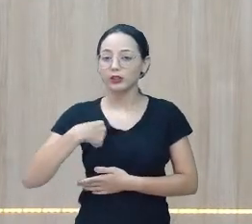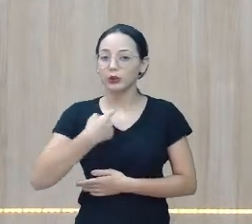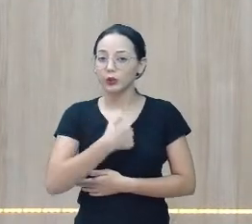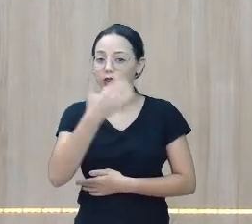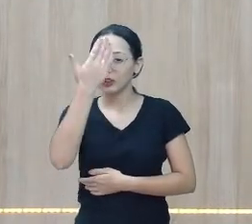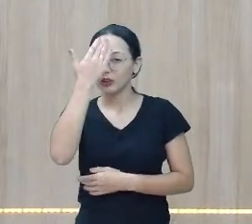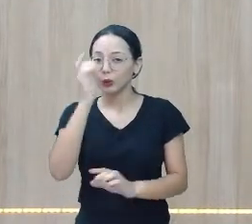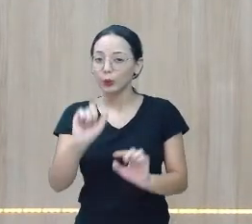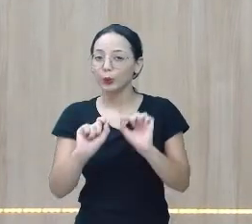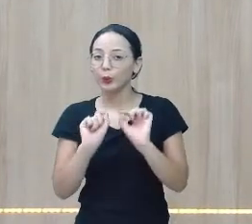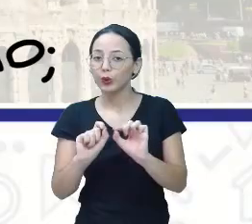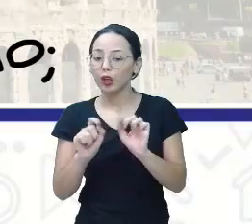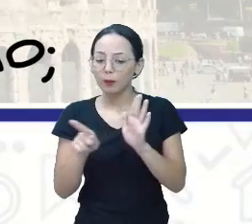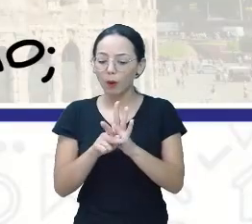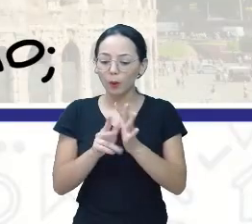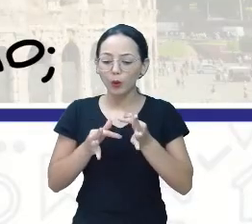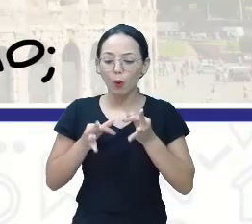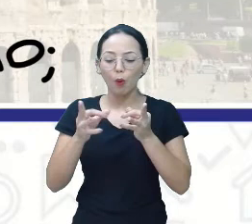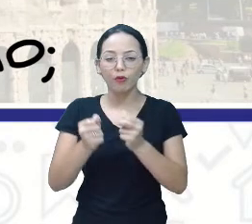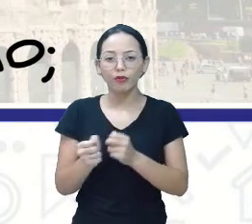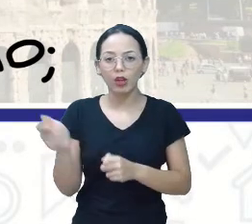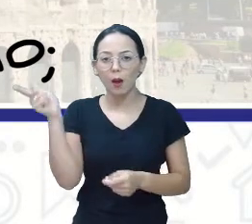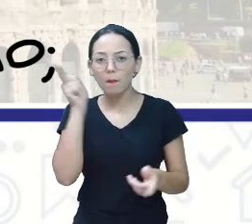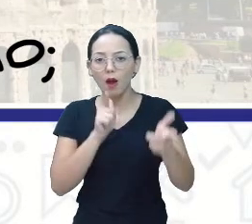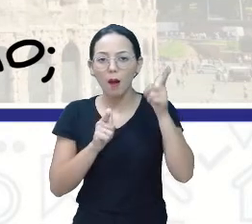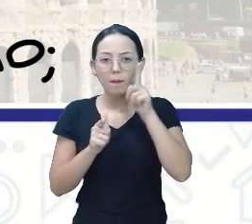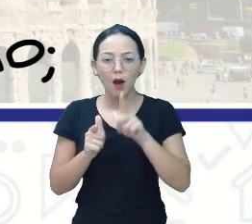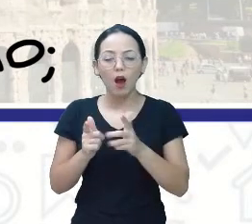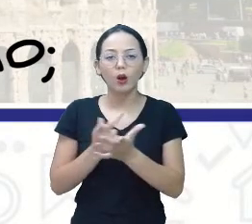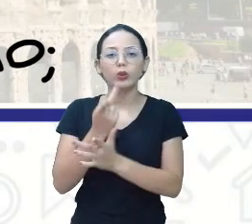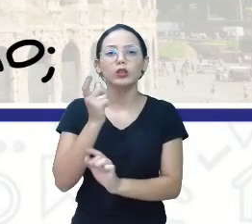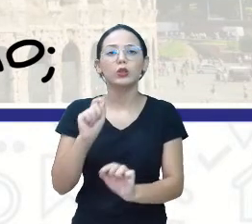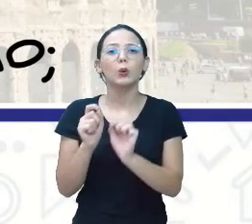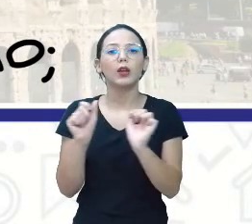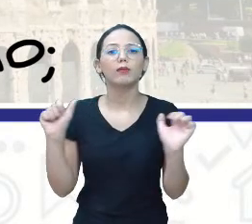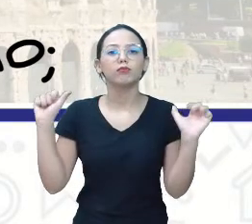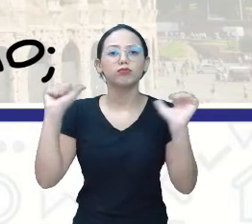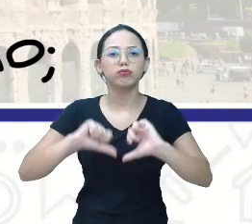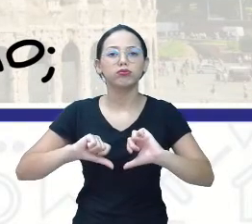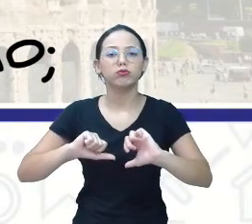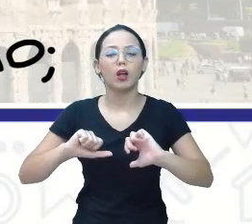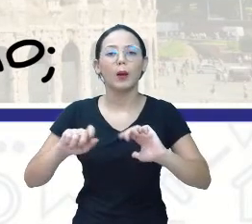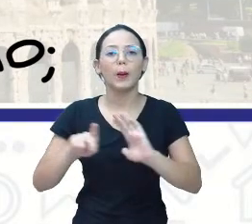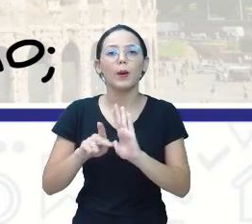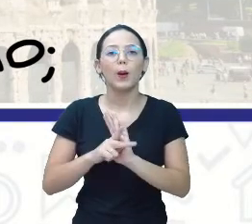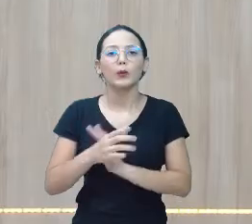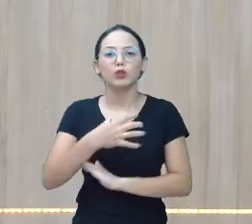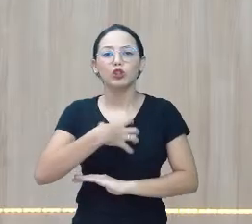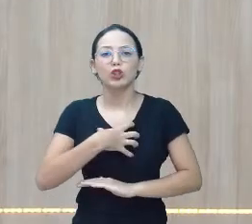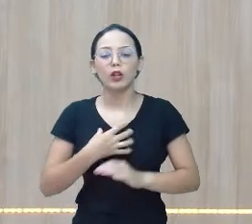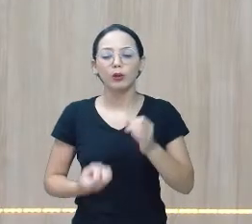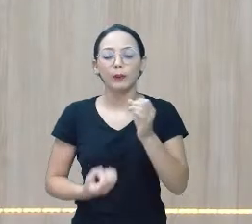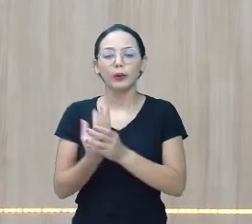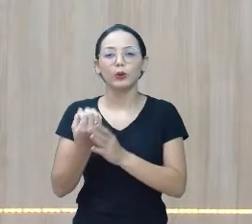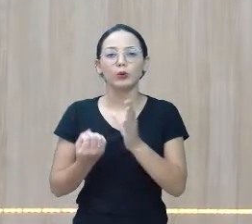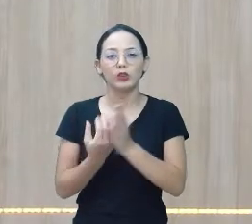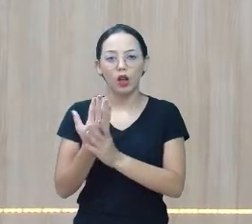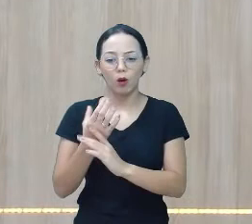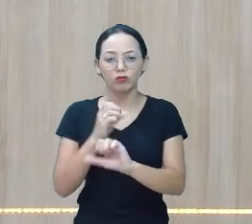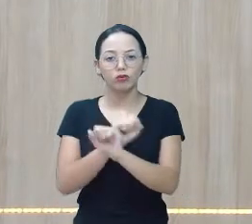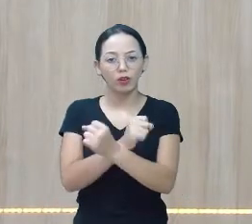aqui é que, com o fim dessas conquistas, ocorreu a crise do modo de produção